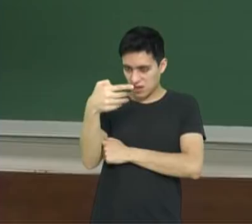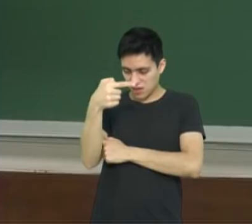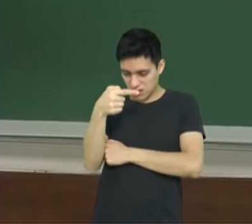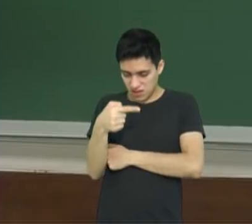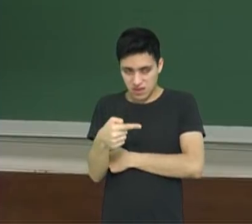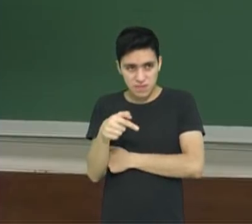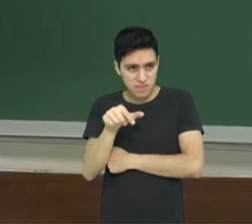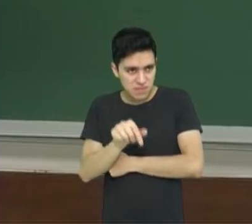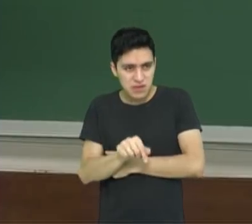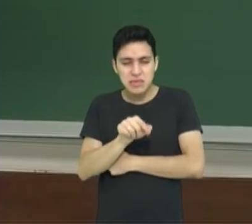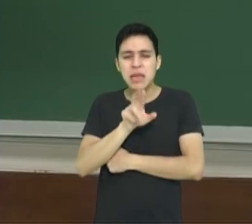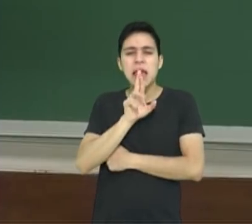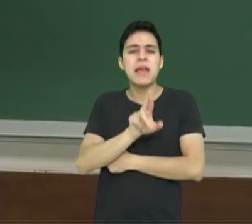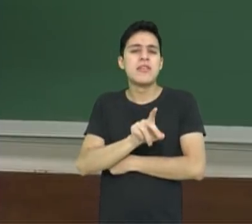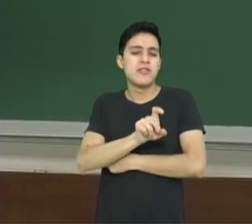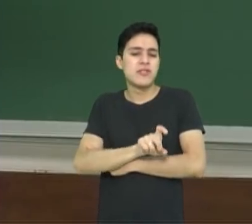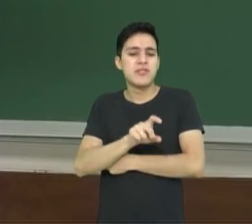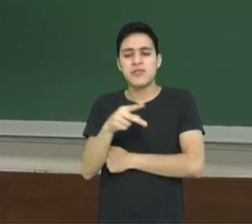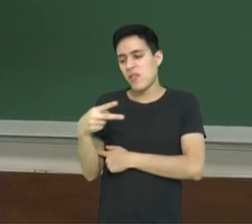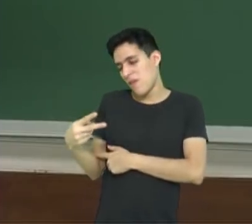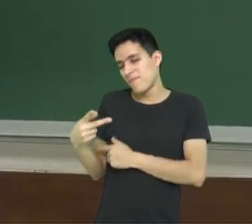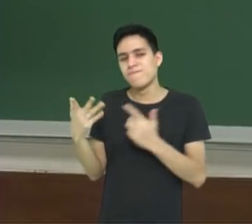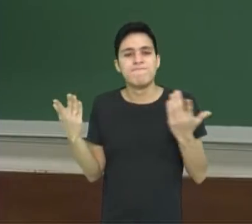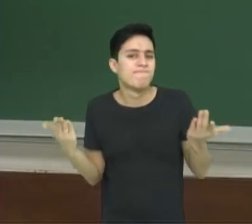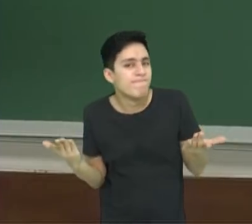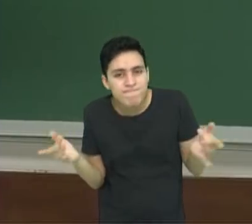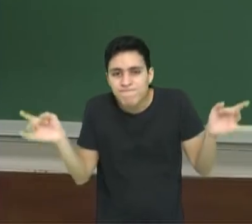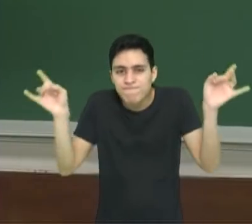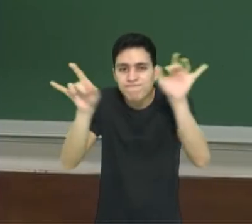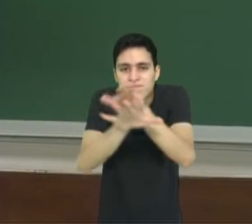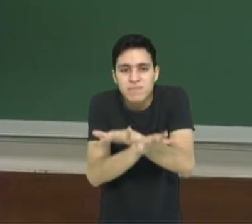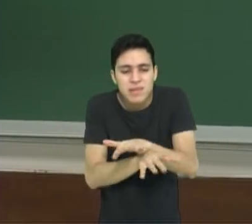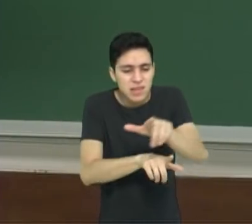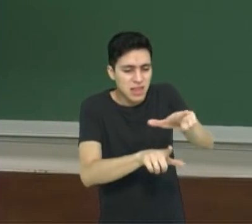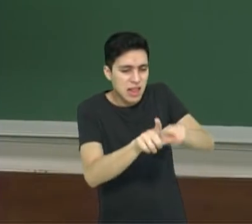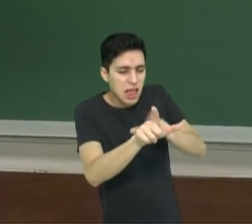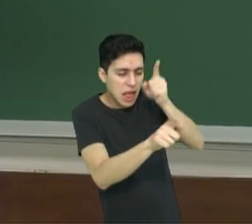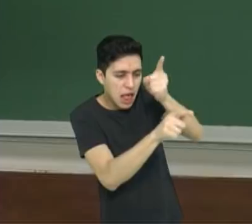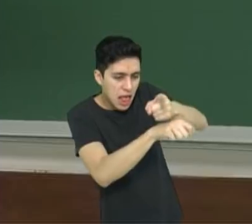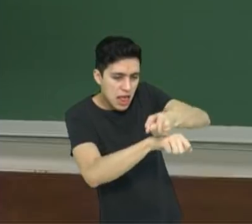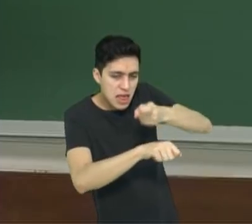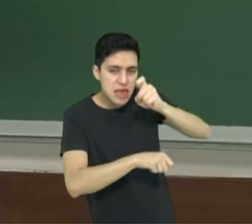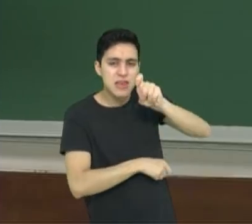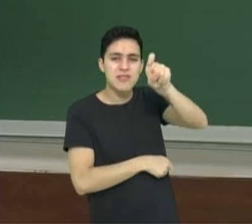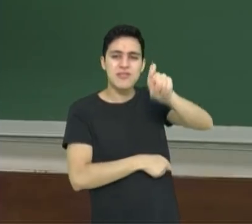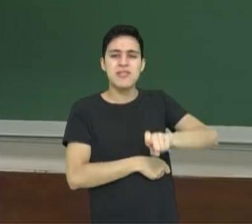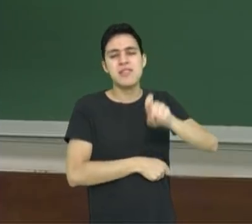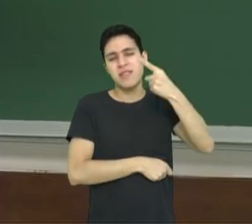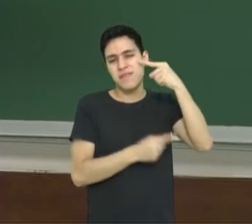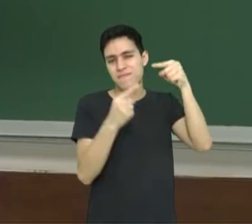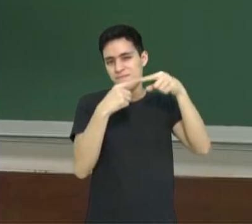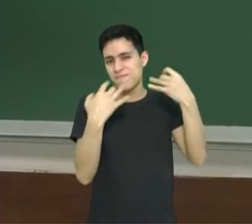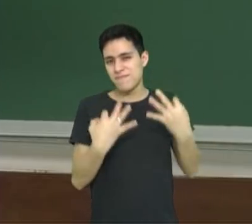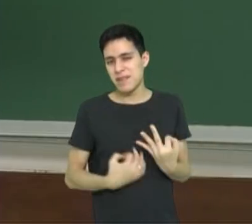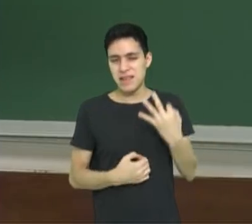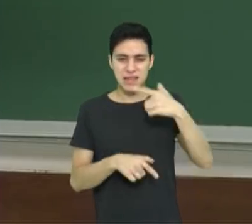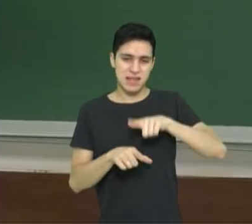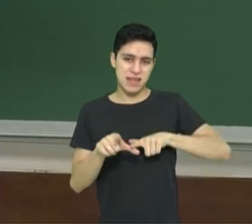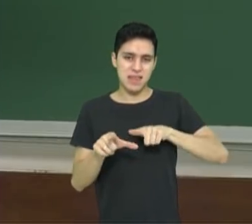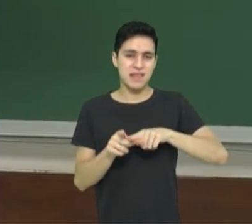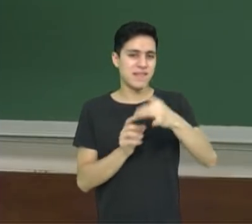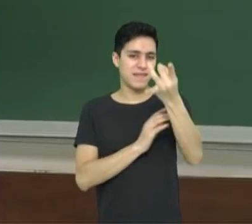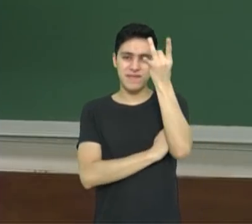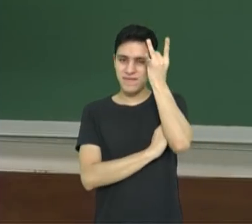é 2. E olha que beleza, você já achou a letra x, que é uma das letras. Fácil,